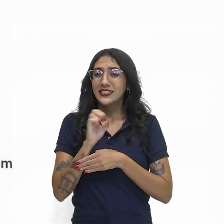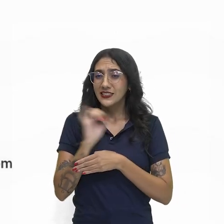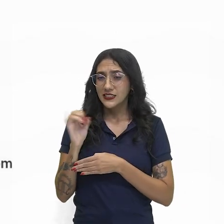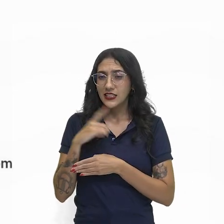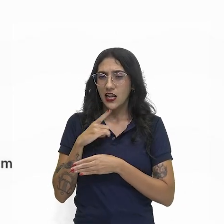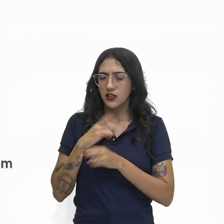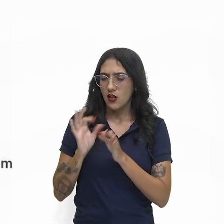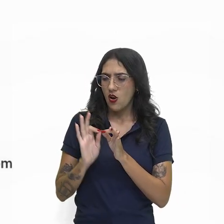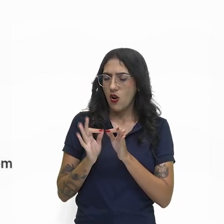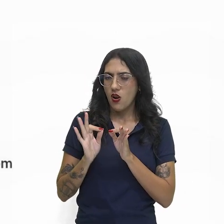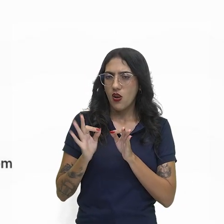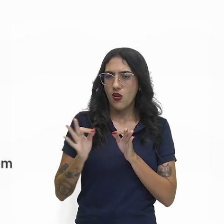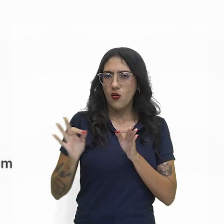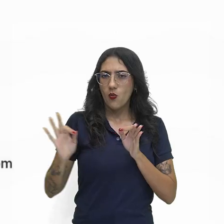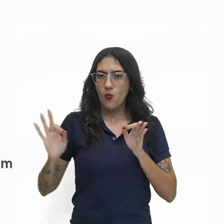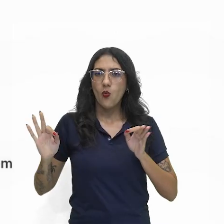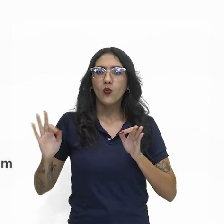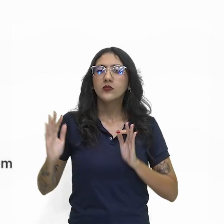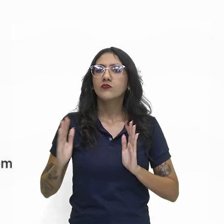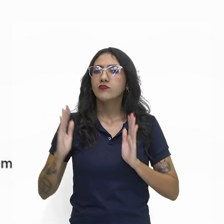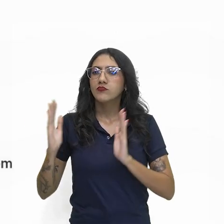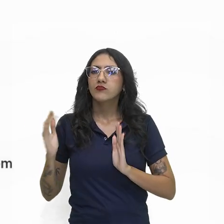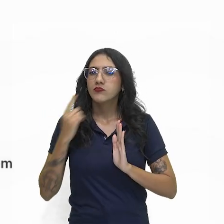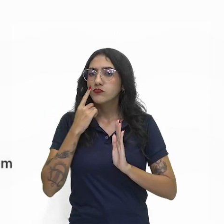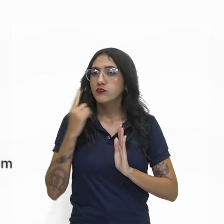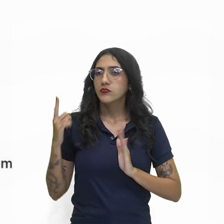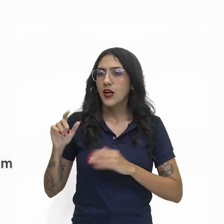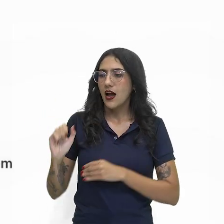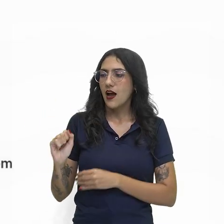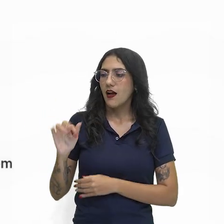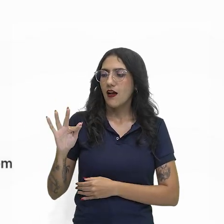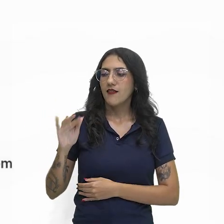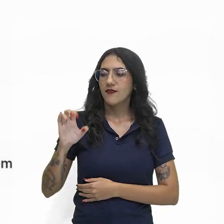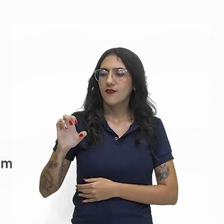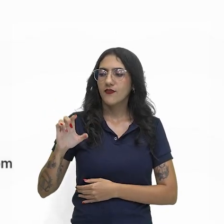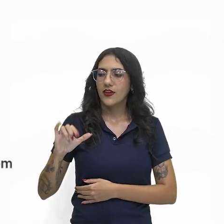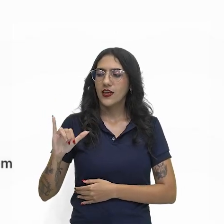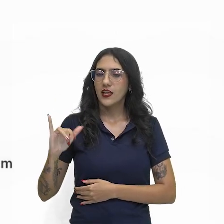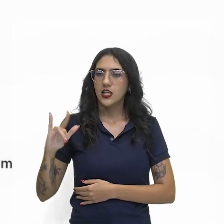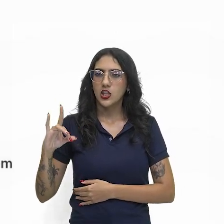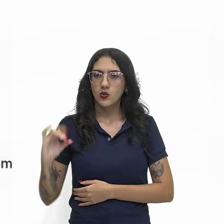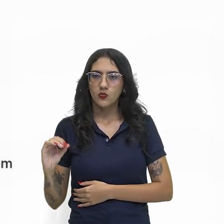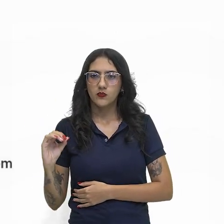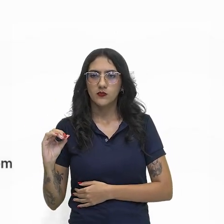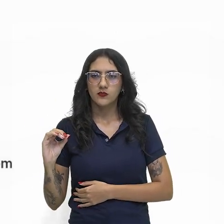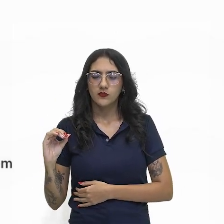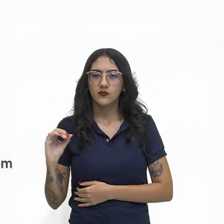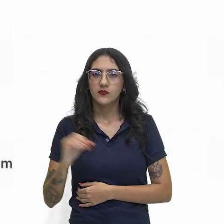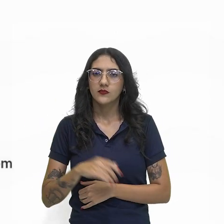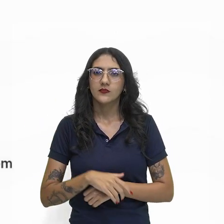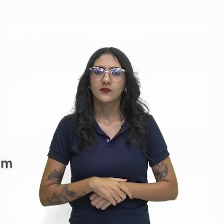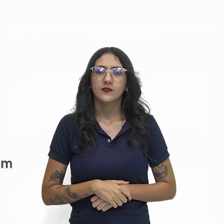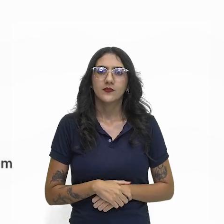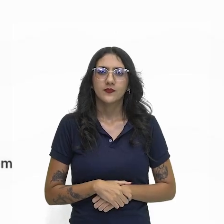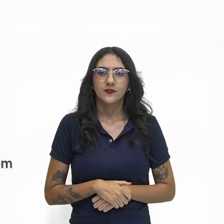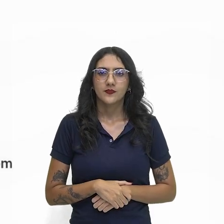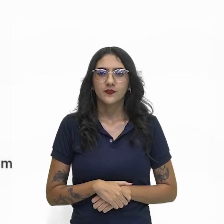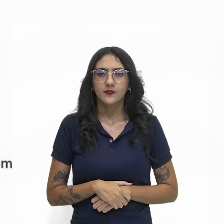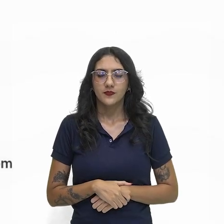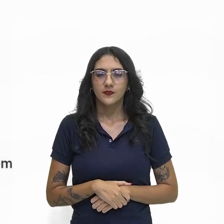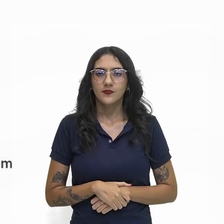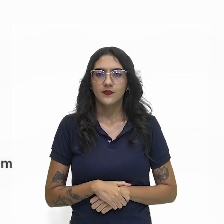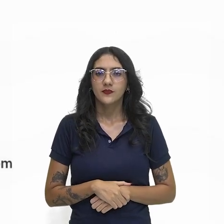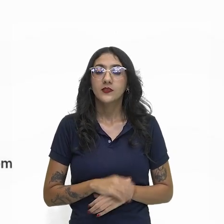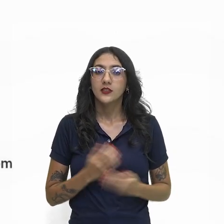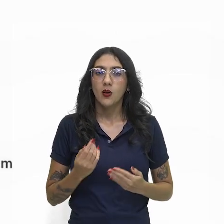Sol está numa posição chamada de afélio, tá? Então aí, ó,